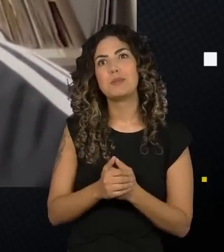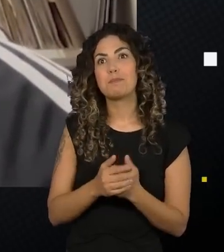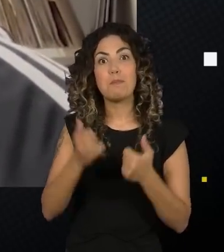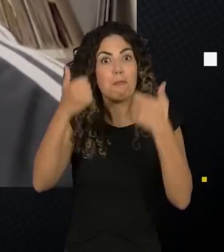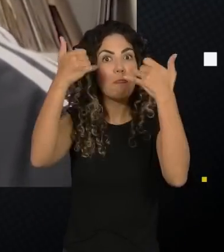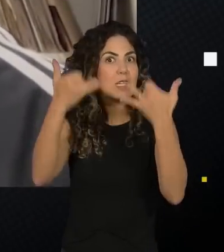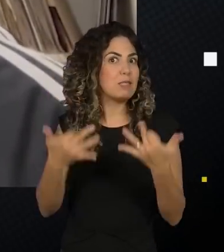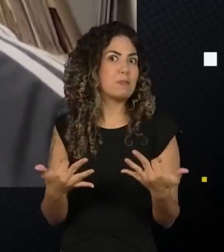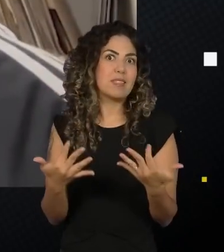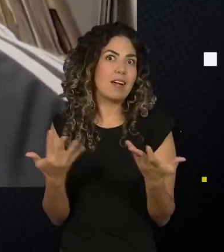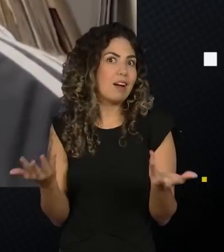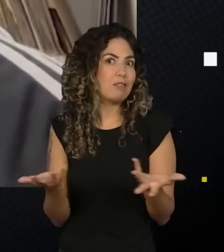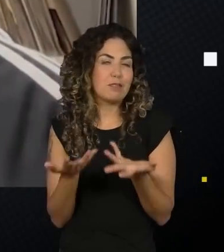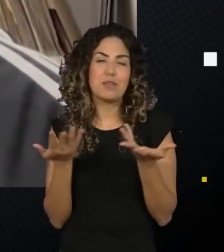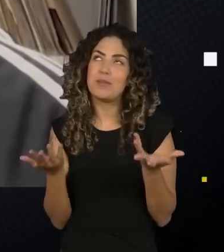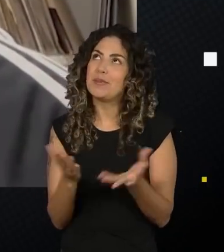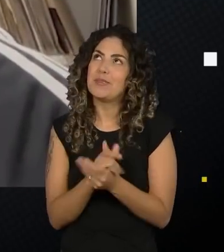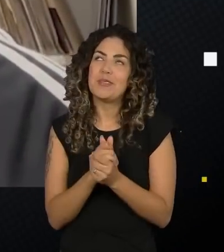inexplicável,